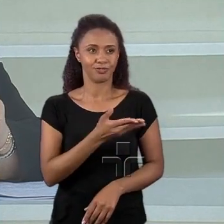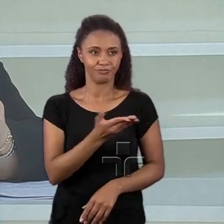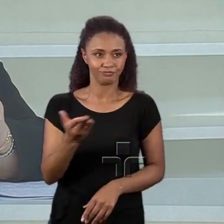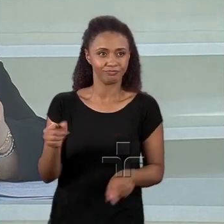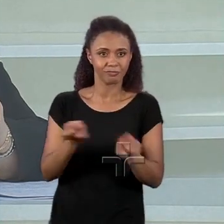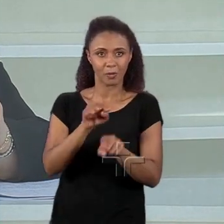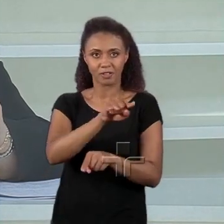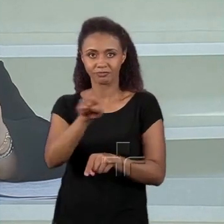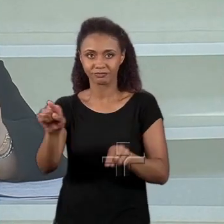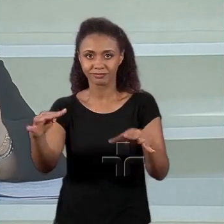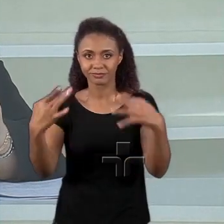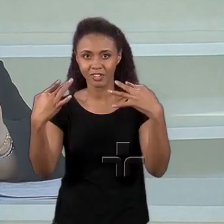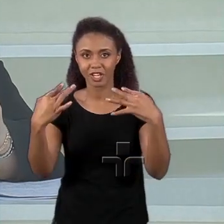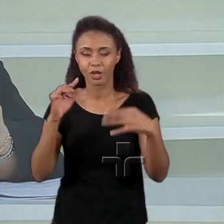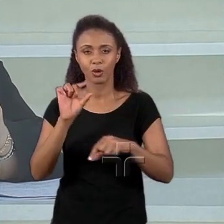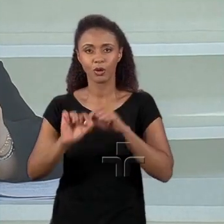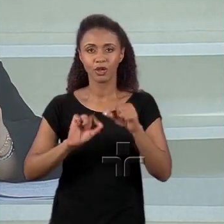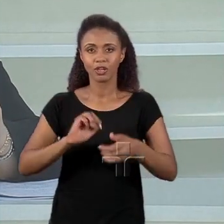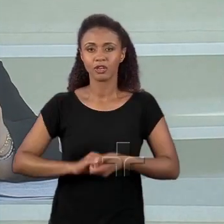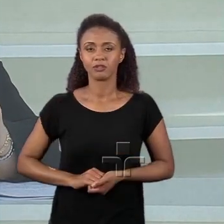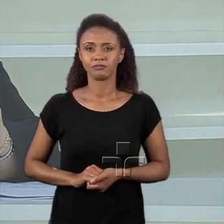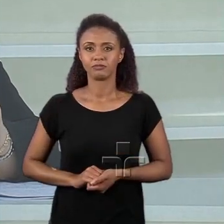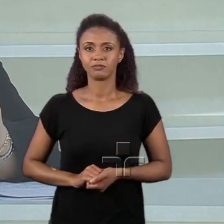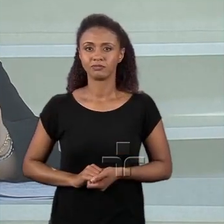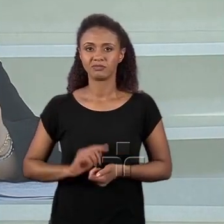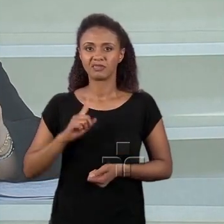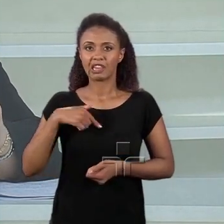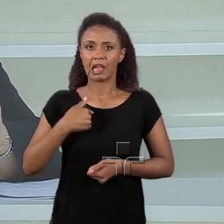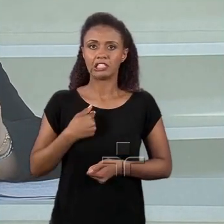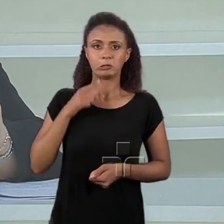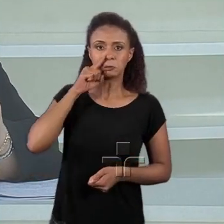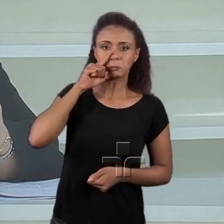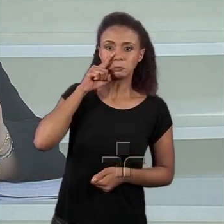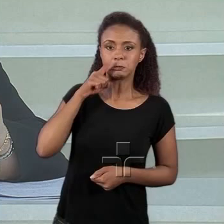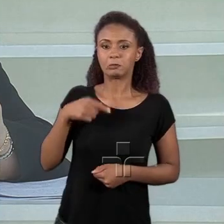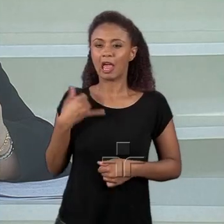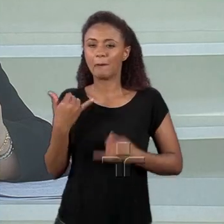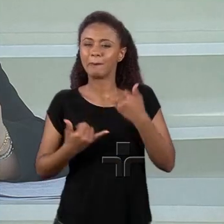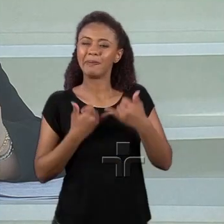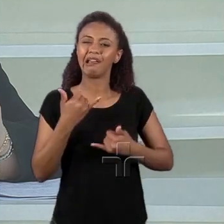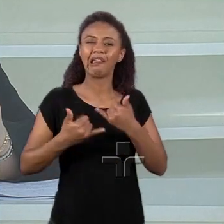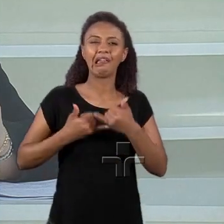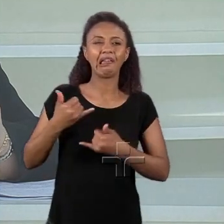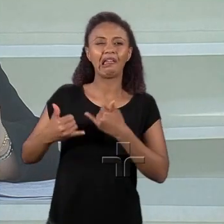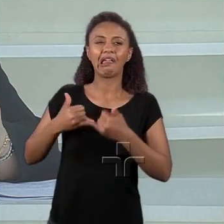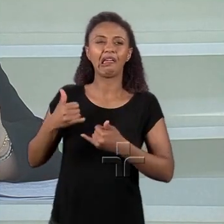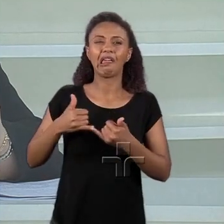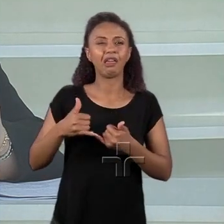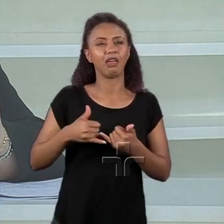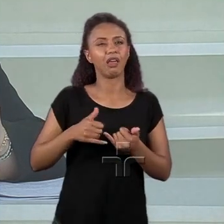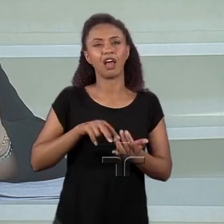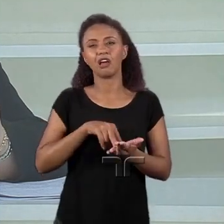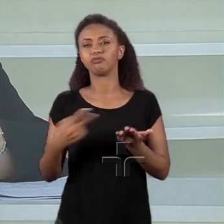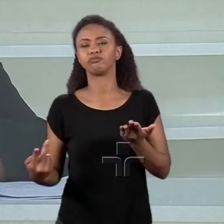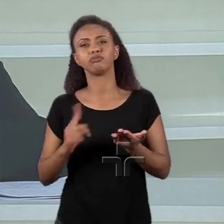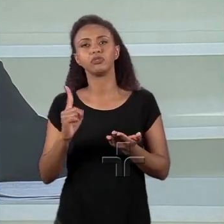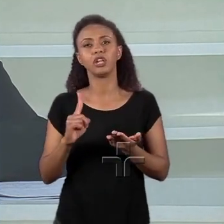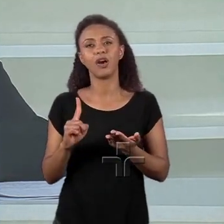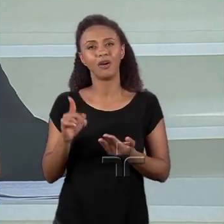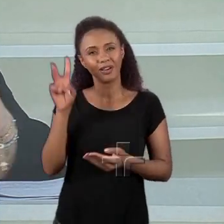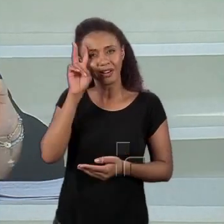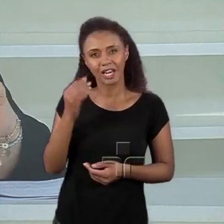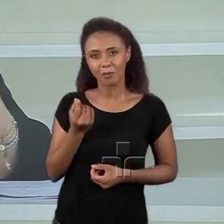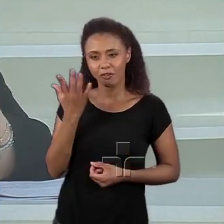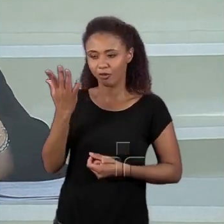nossos telespectadores, que não vamos caminhar na beira do abismo, não vamos brincar com a nossa flor que se chama democracia. Não vamos deixar